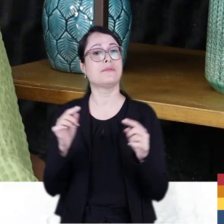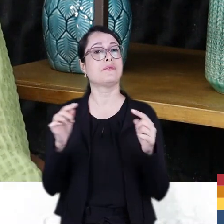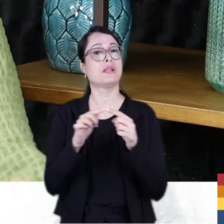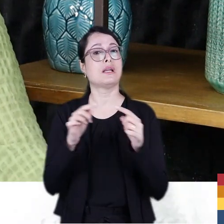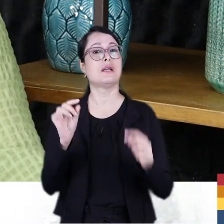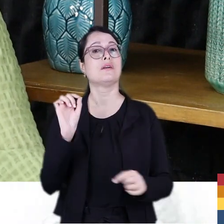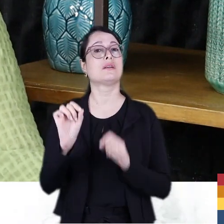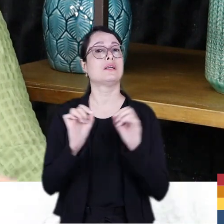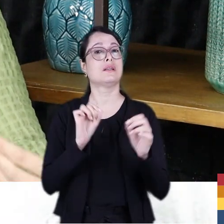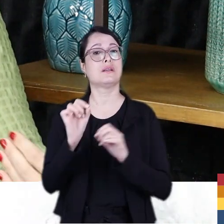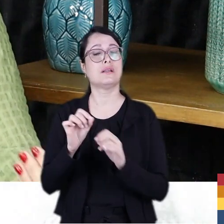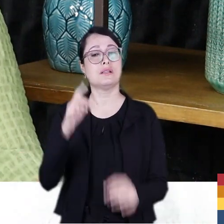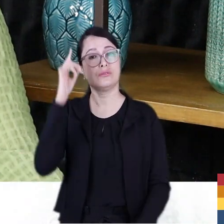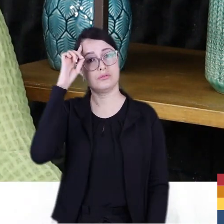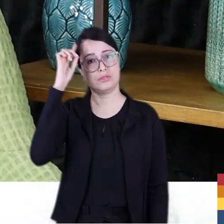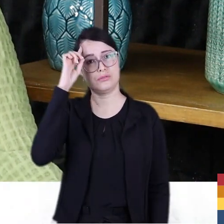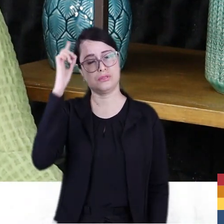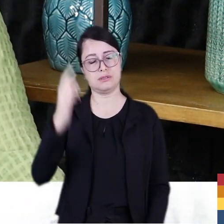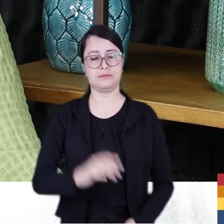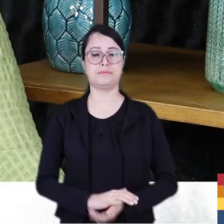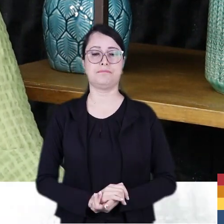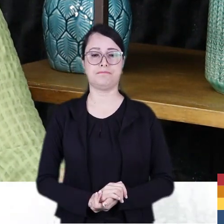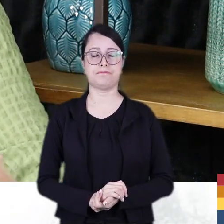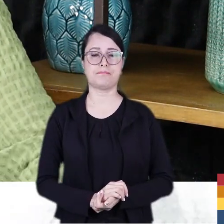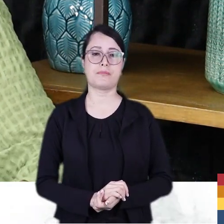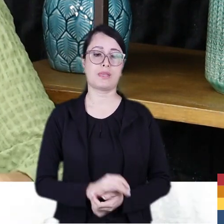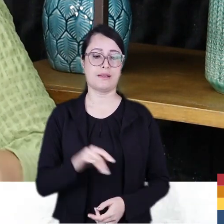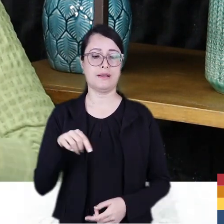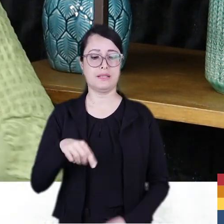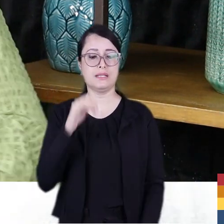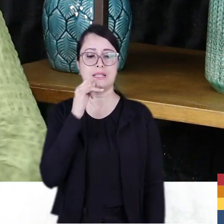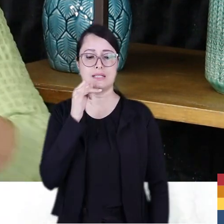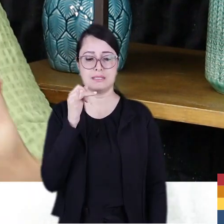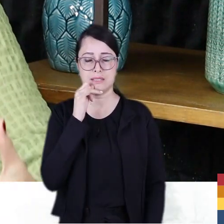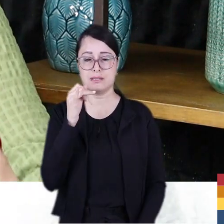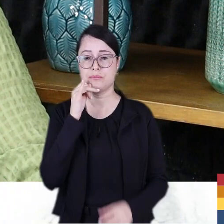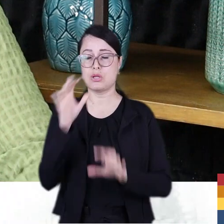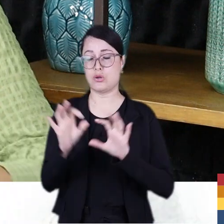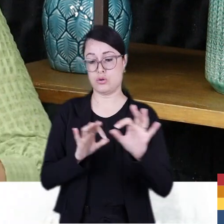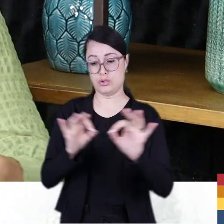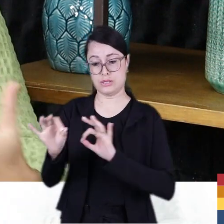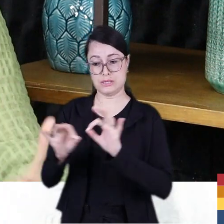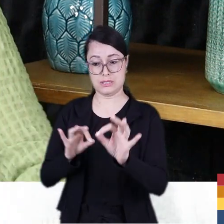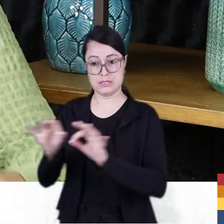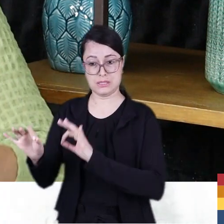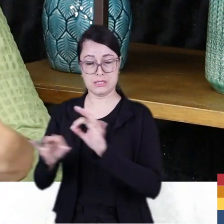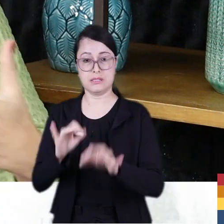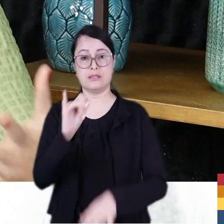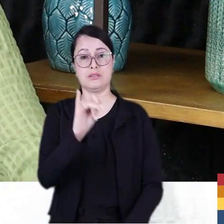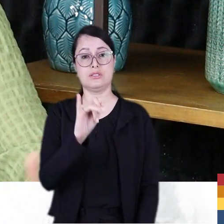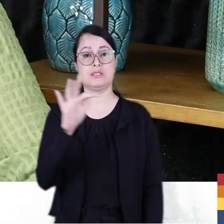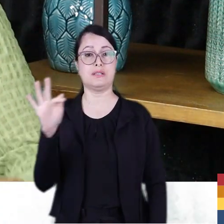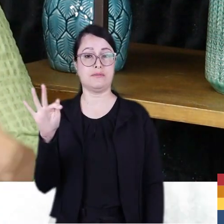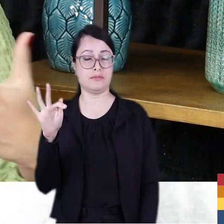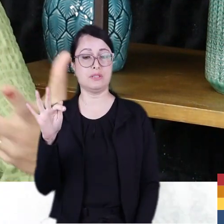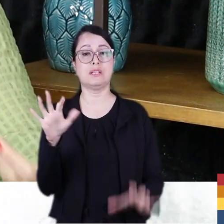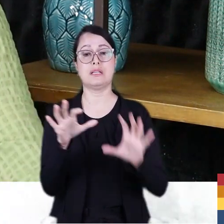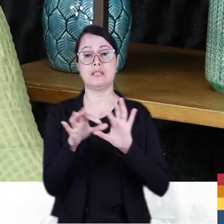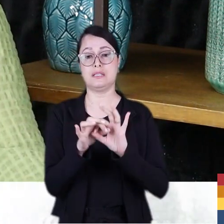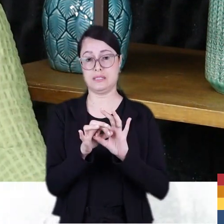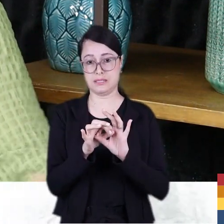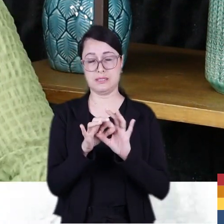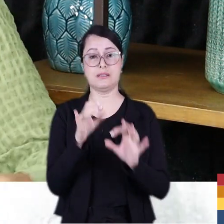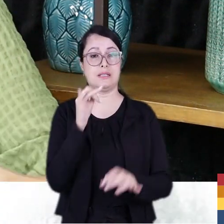é isso, né, não é bem isso, o que de fato será é que a gente possa ampliar as interligações, as inter-relações, as